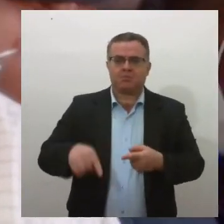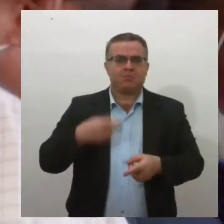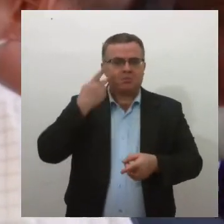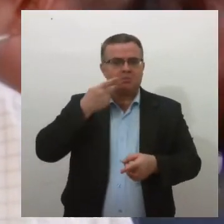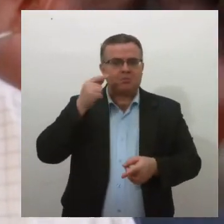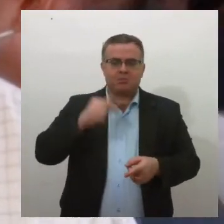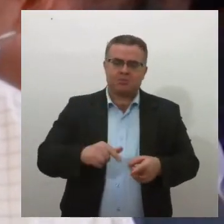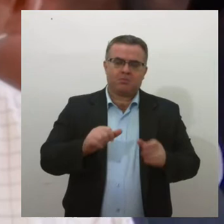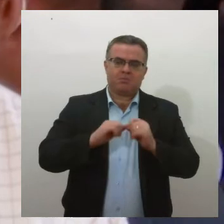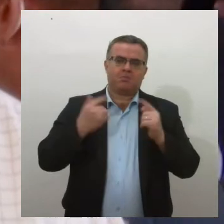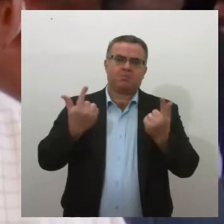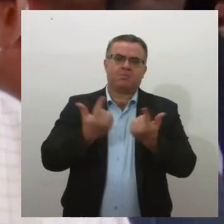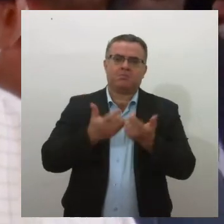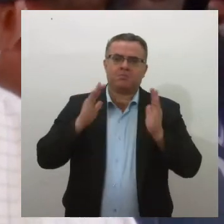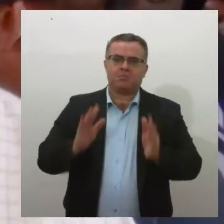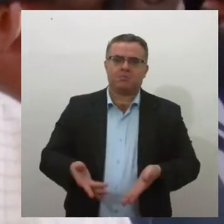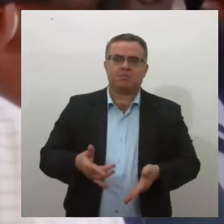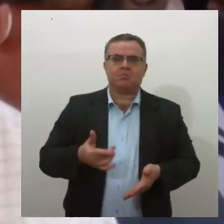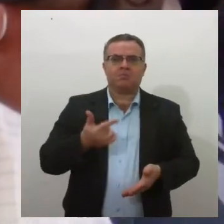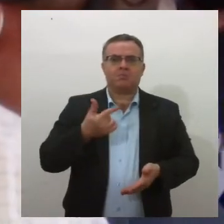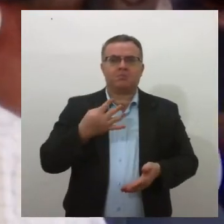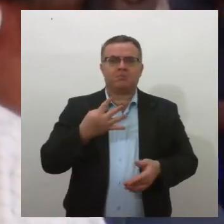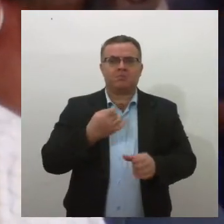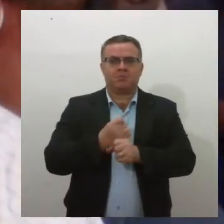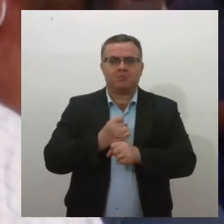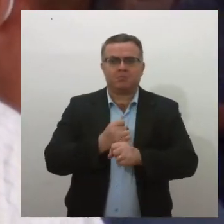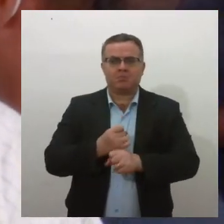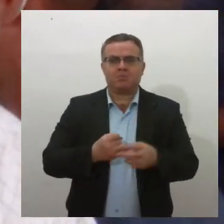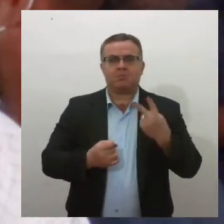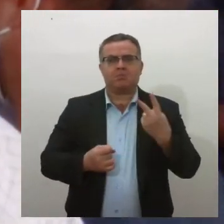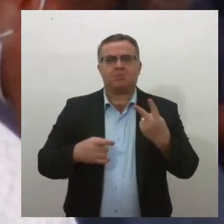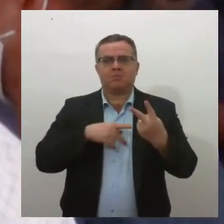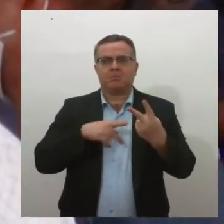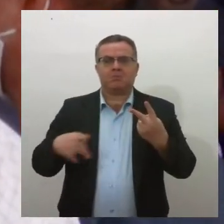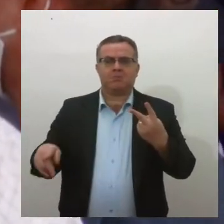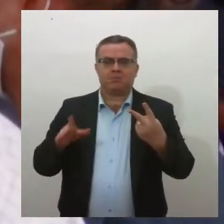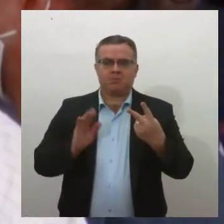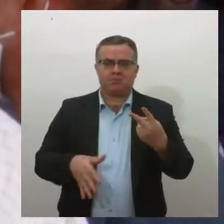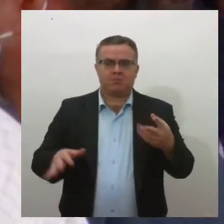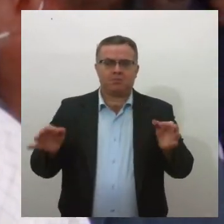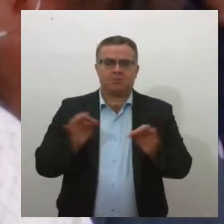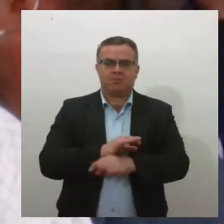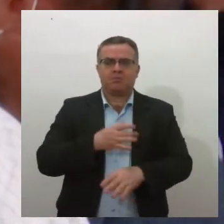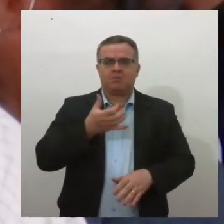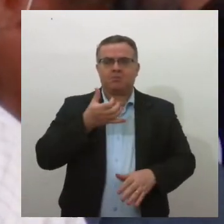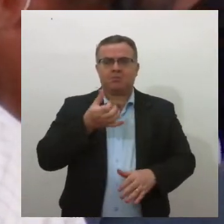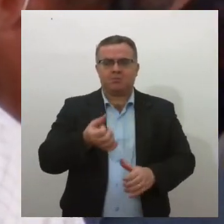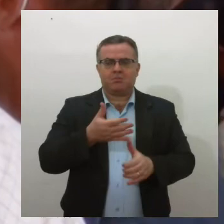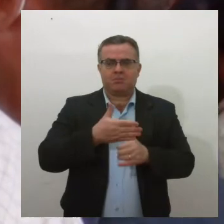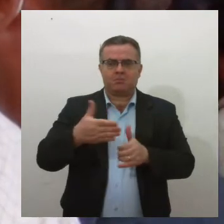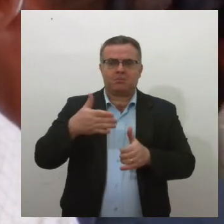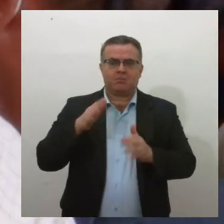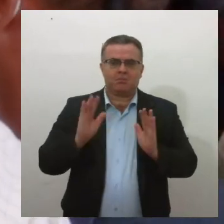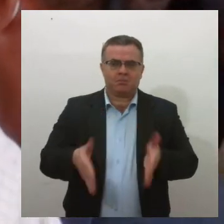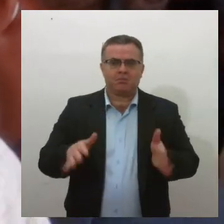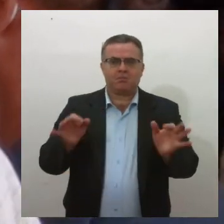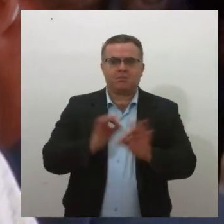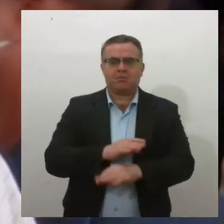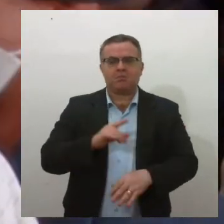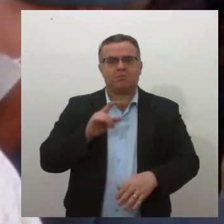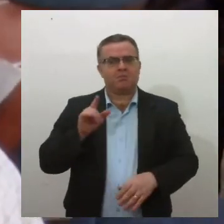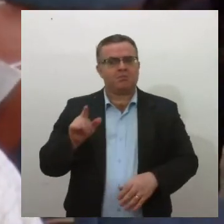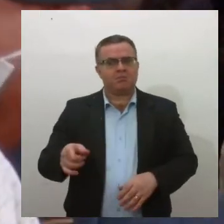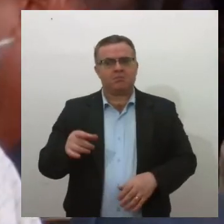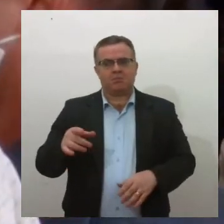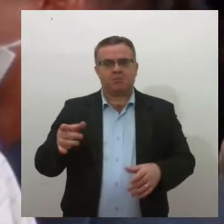casa ele passou 24 anos, duas vezes presidente, com 6 mandatos, e como ele mesmo gostava de dizer, não deixou